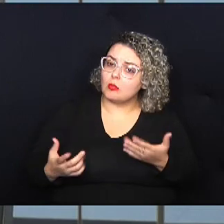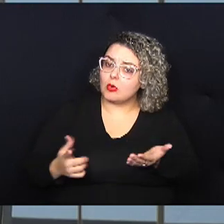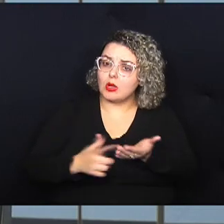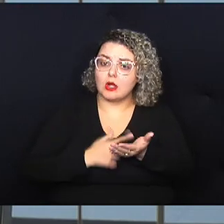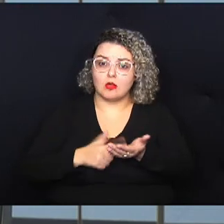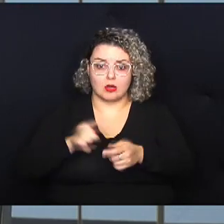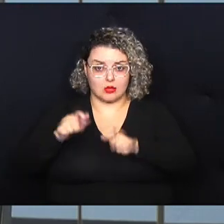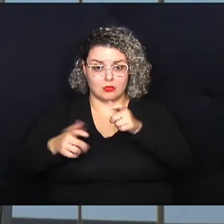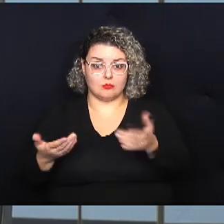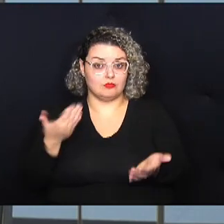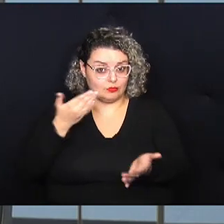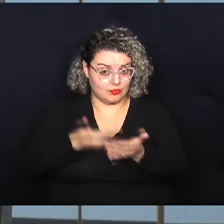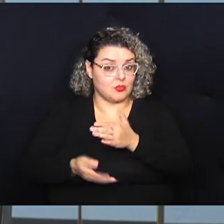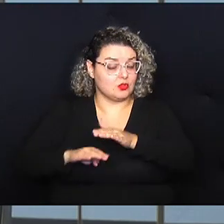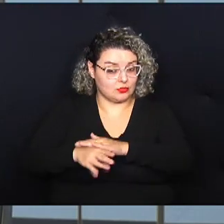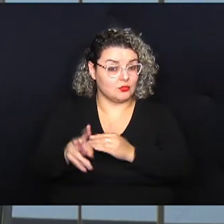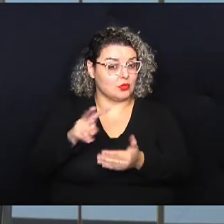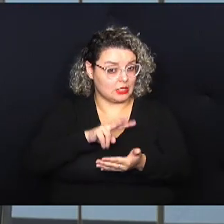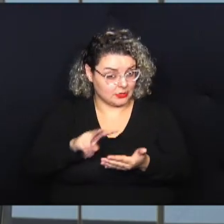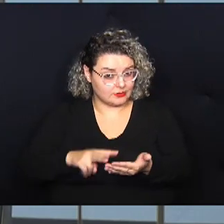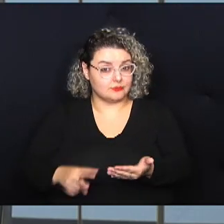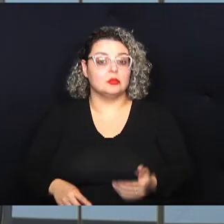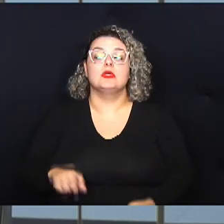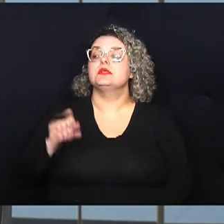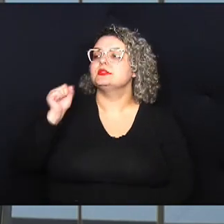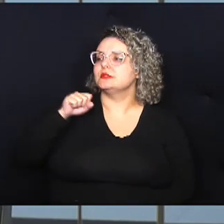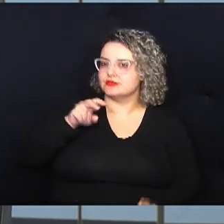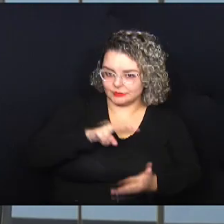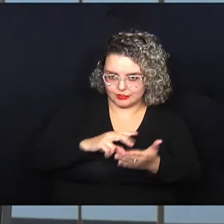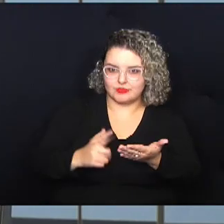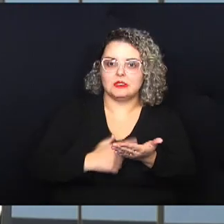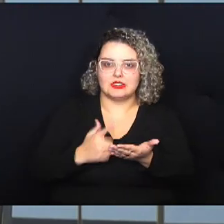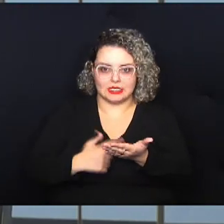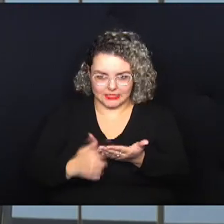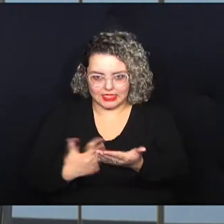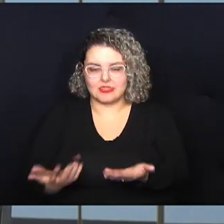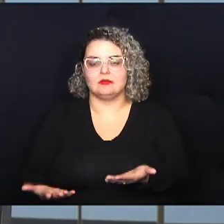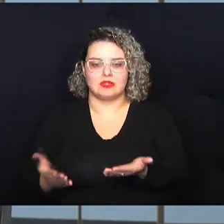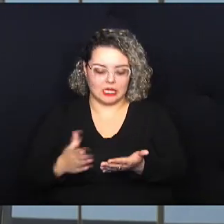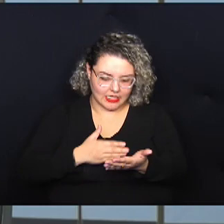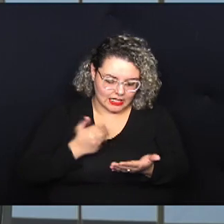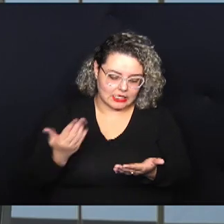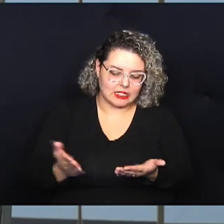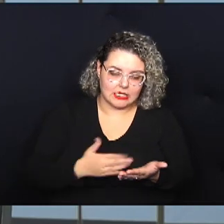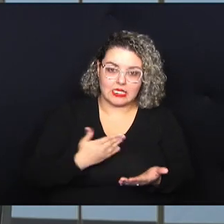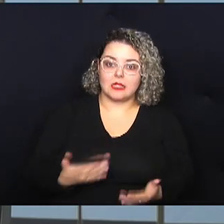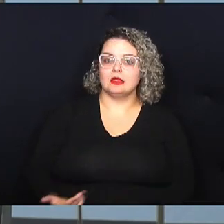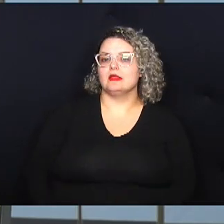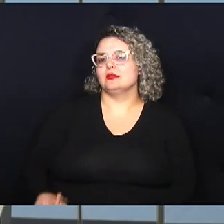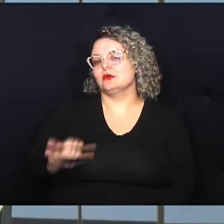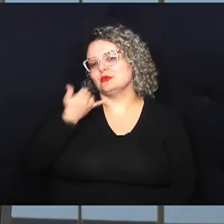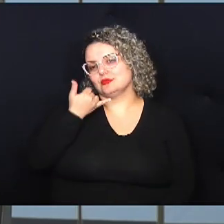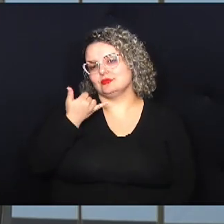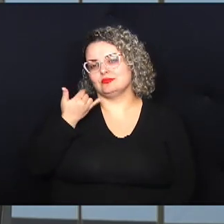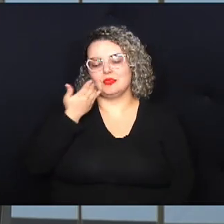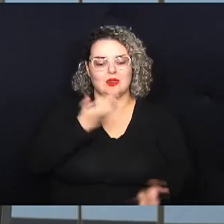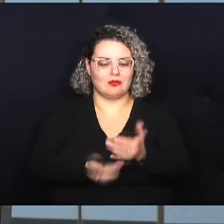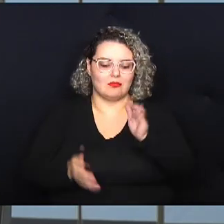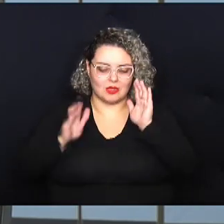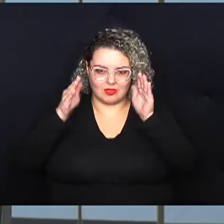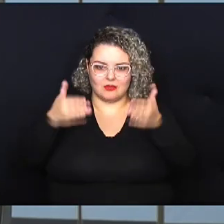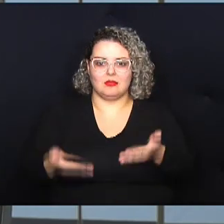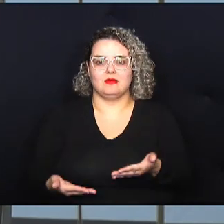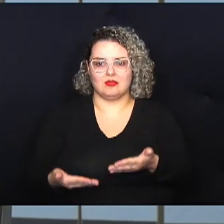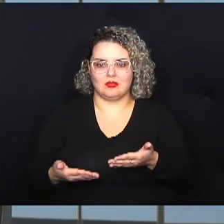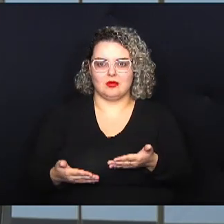pessoas hoje perderam um pouco o hábito da leitura, né? No livro, né? No o livro na mão aqui, o celular, ler o ele livro. Desfoca você. Você vai